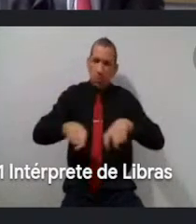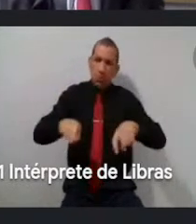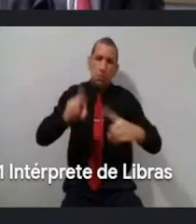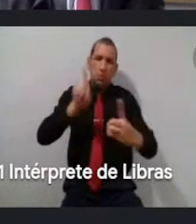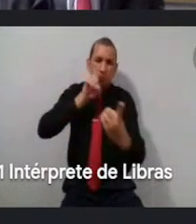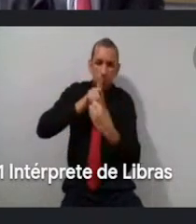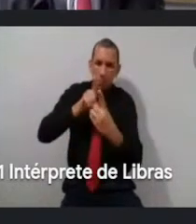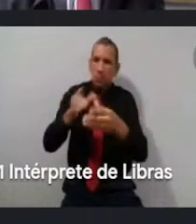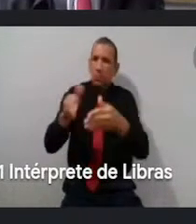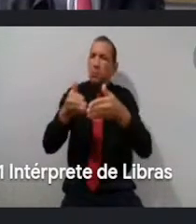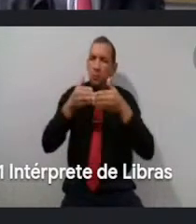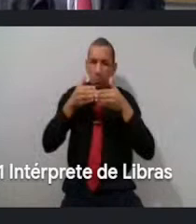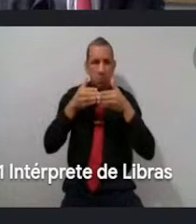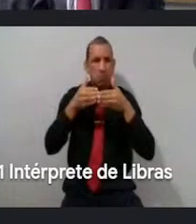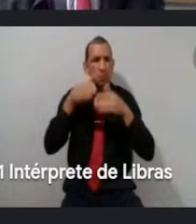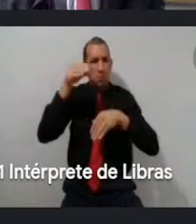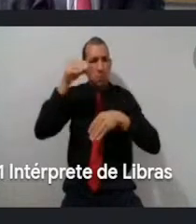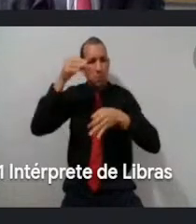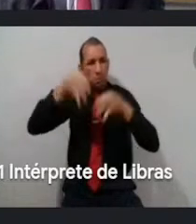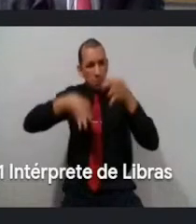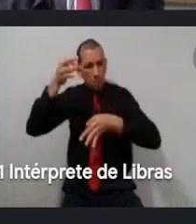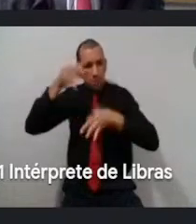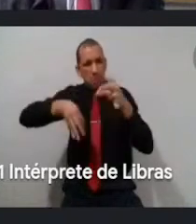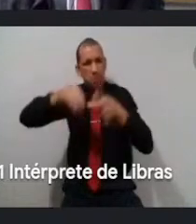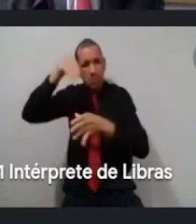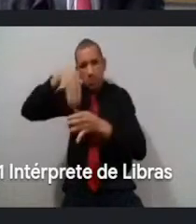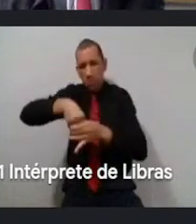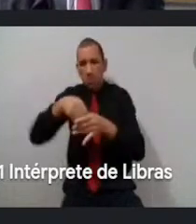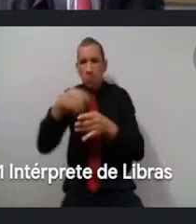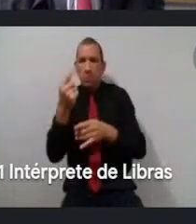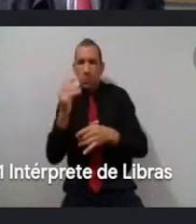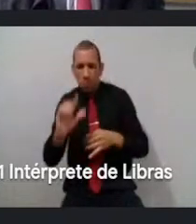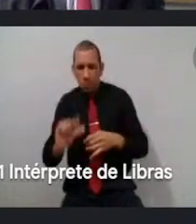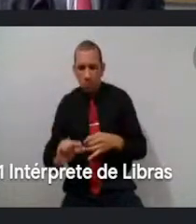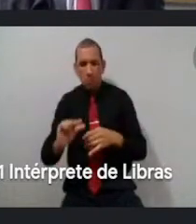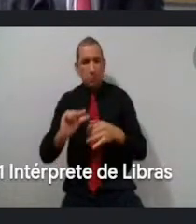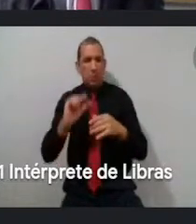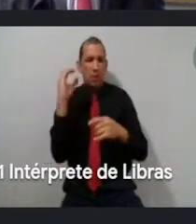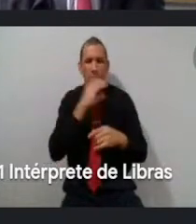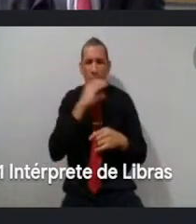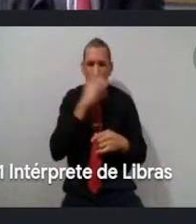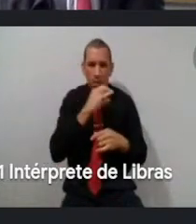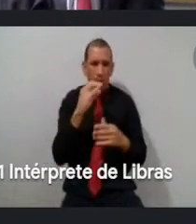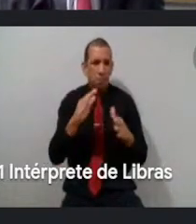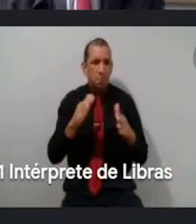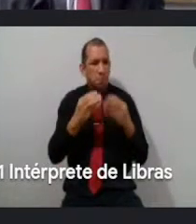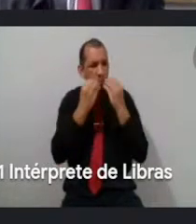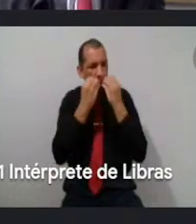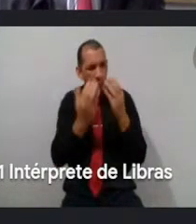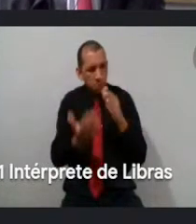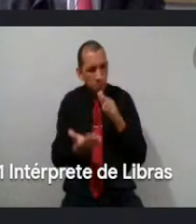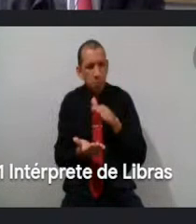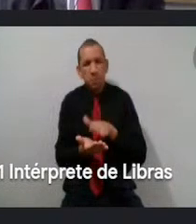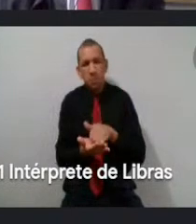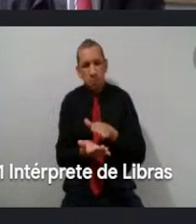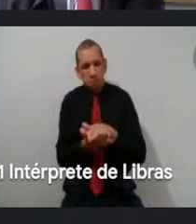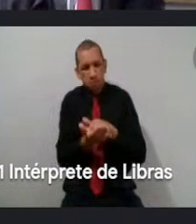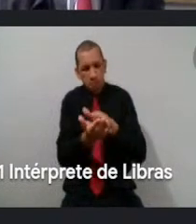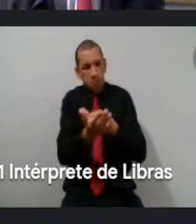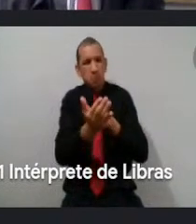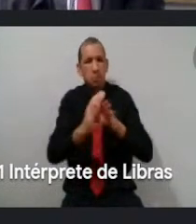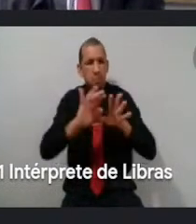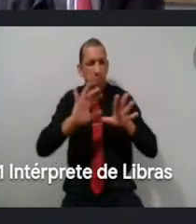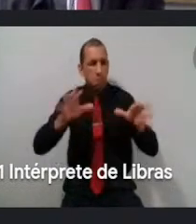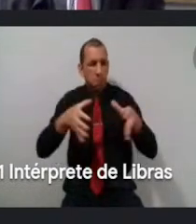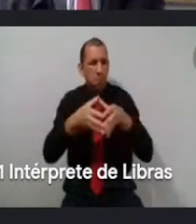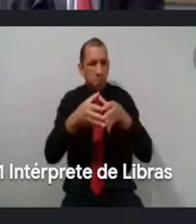atendidas pela escritor ao com um custo mínimo e com a rapidez máximo é Então queria deixar esse parabenizar